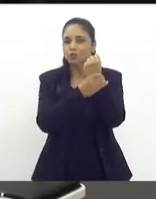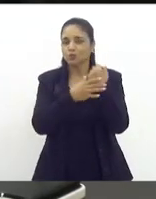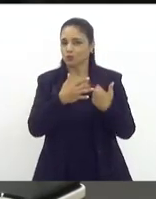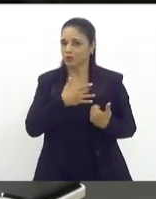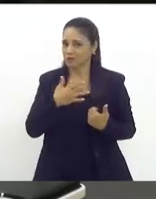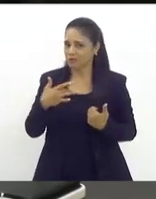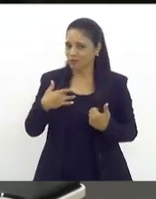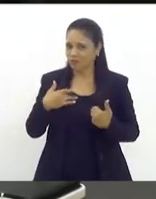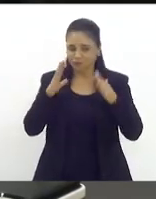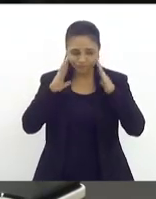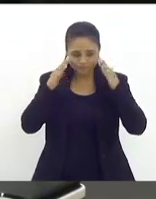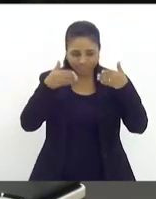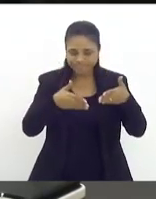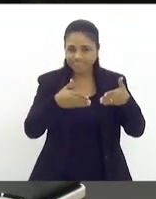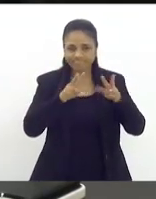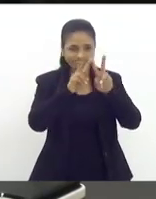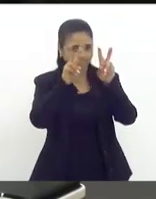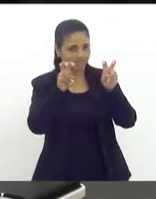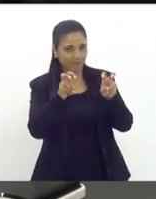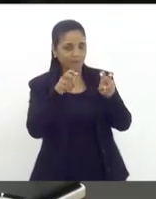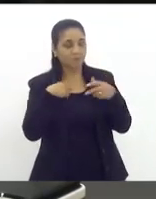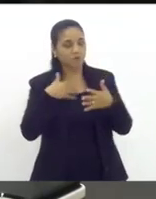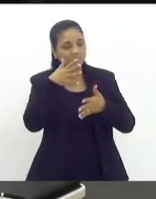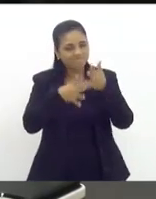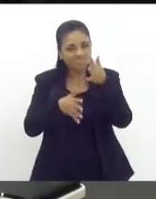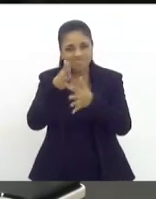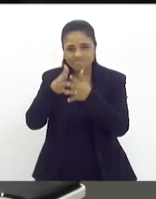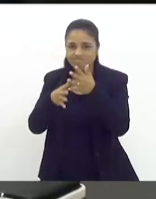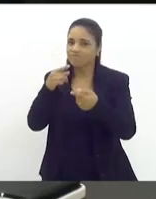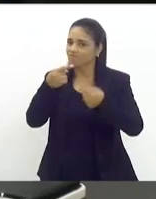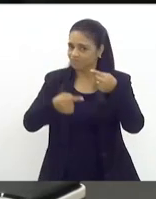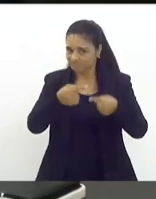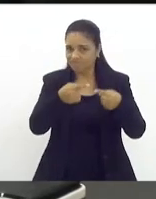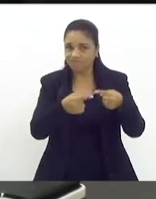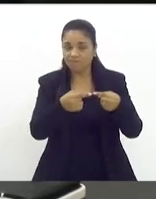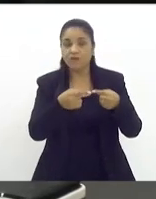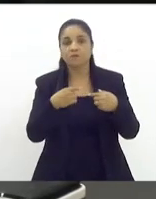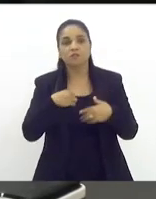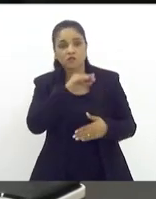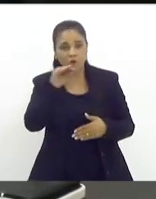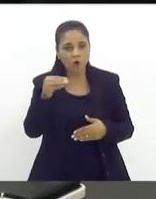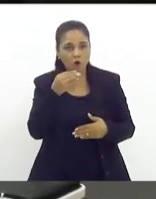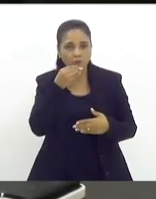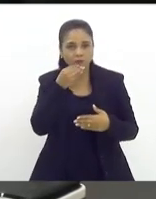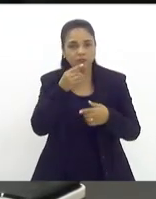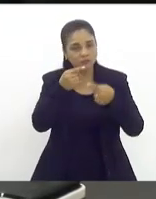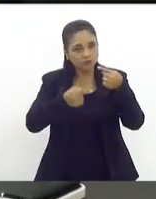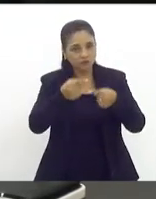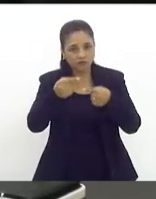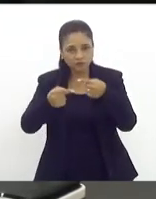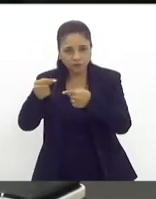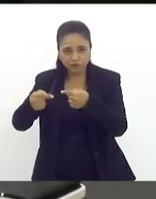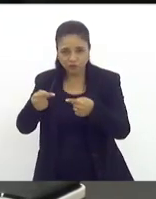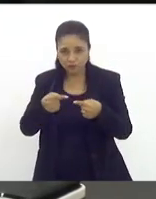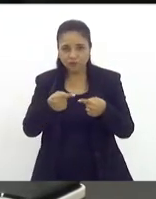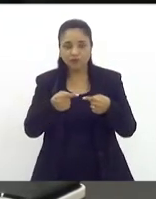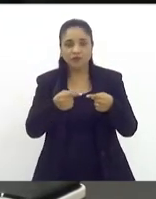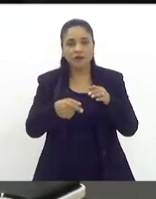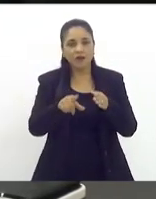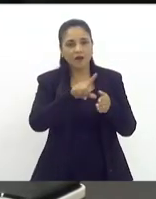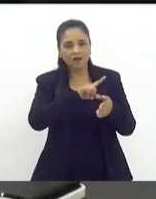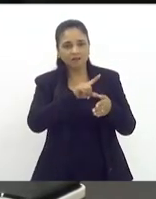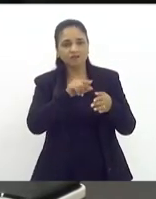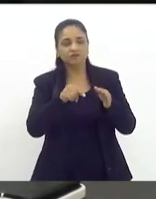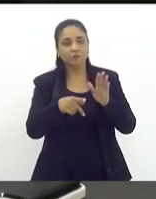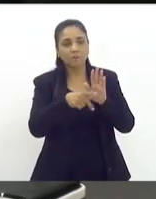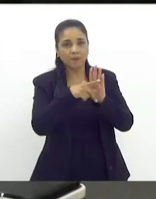pode criar ali uma certa confusão na discussão. Mas se a gente tiver a oportunidade de discutir propriamente alguma lei, algum